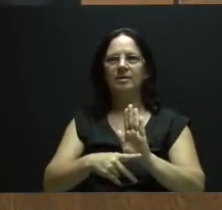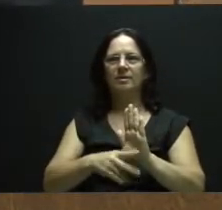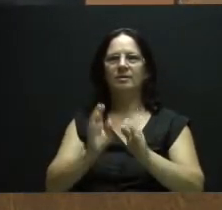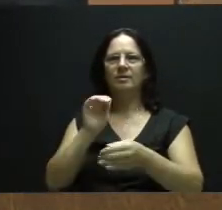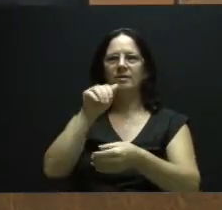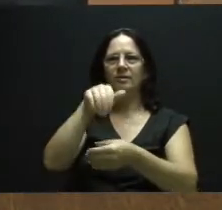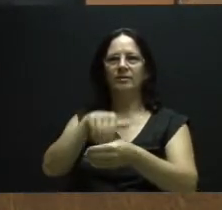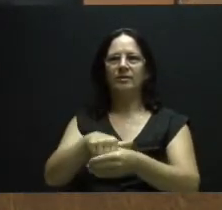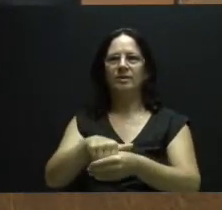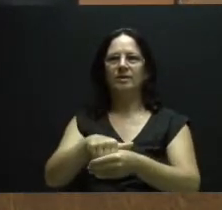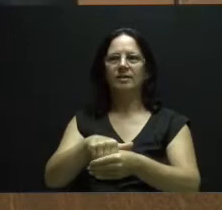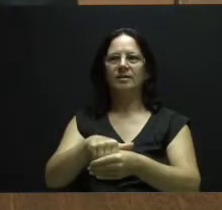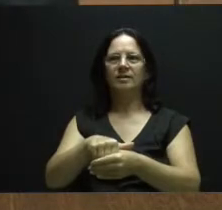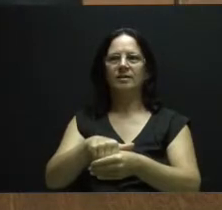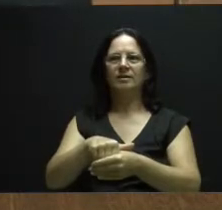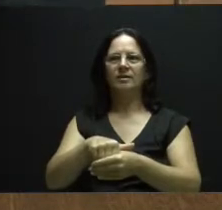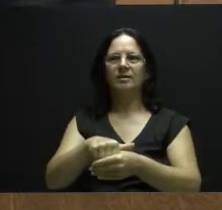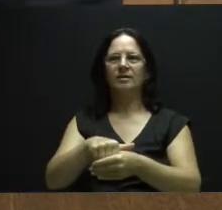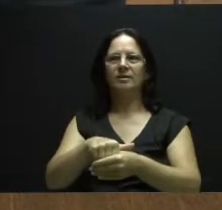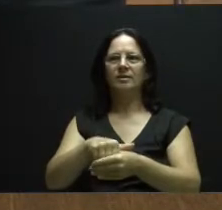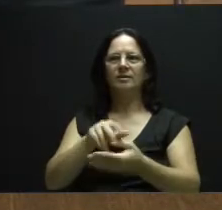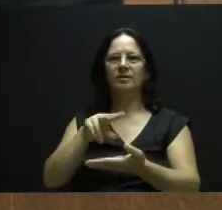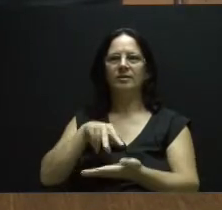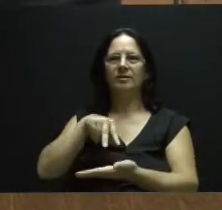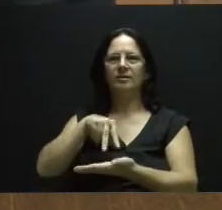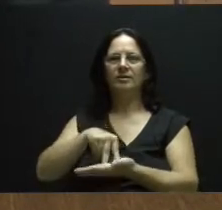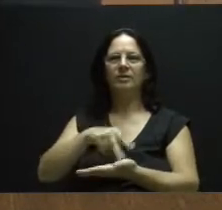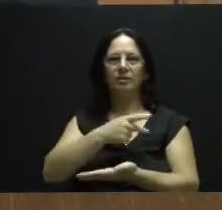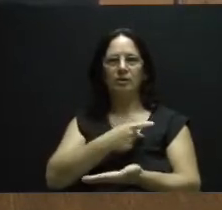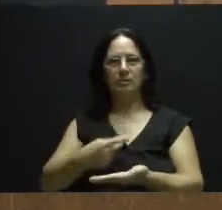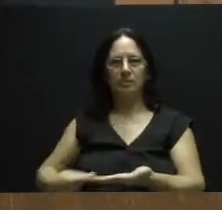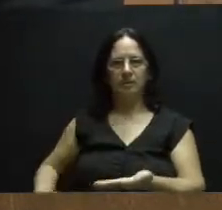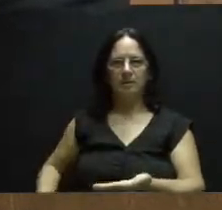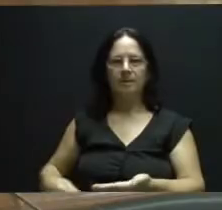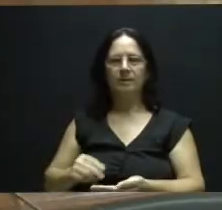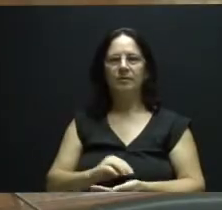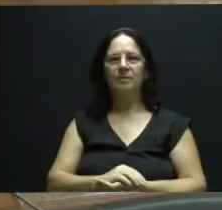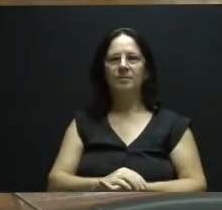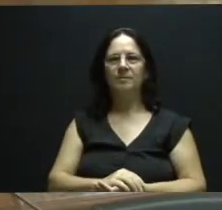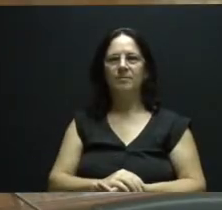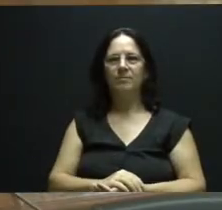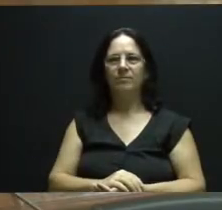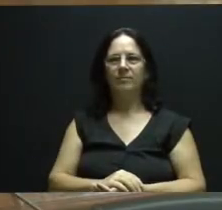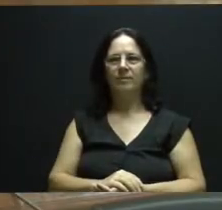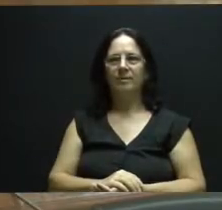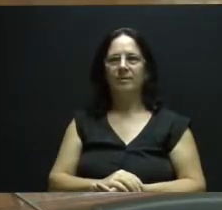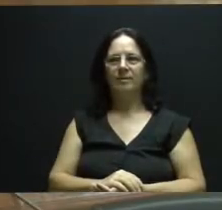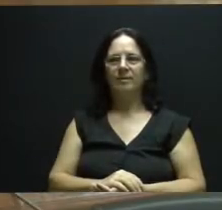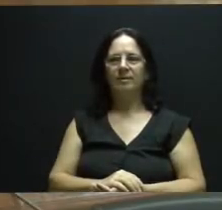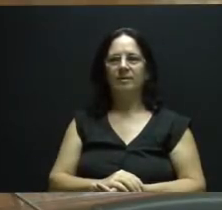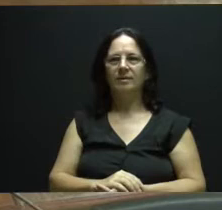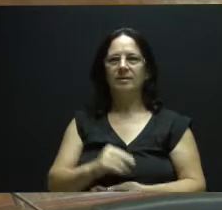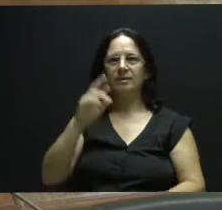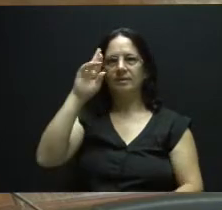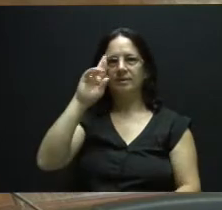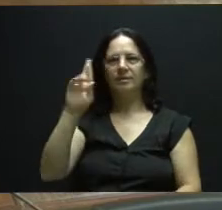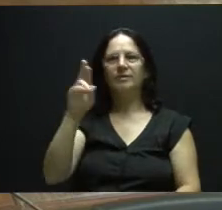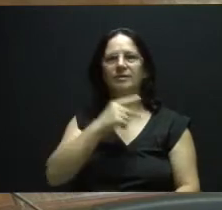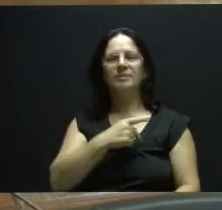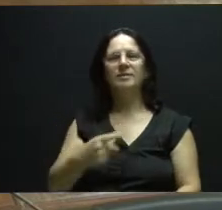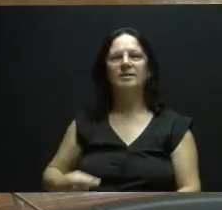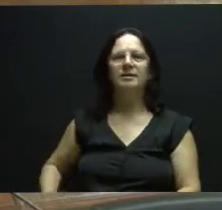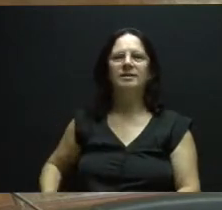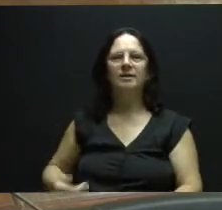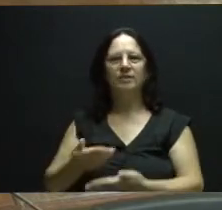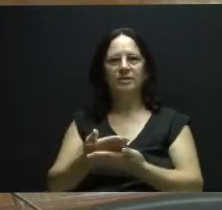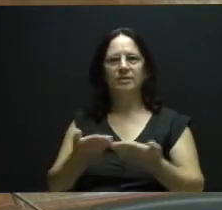votação com a palavra presidente roxinho senhor presidente novos